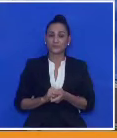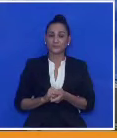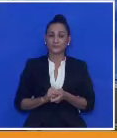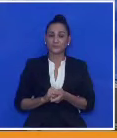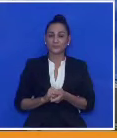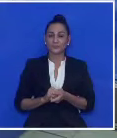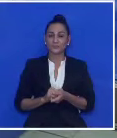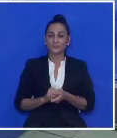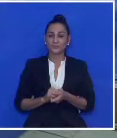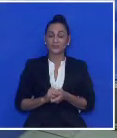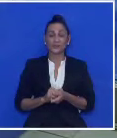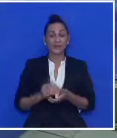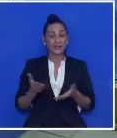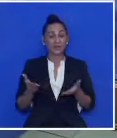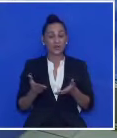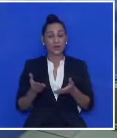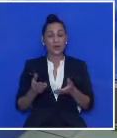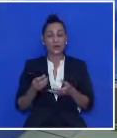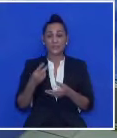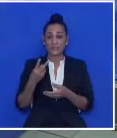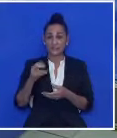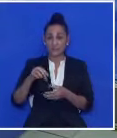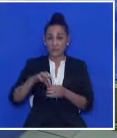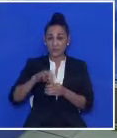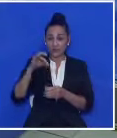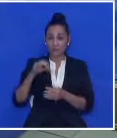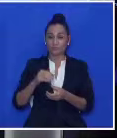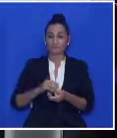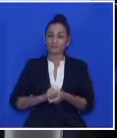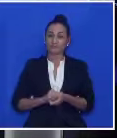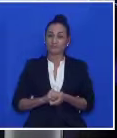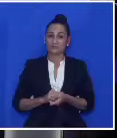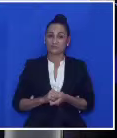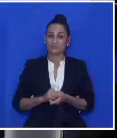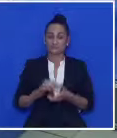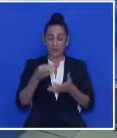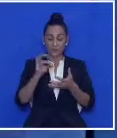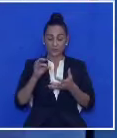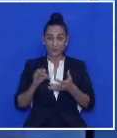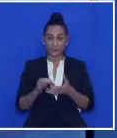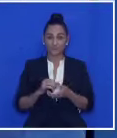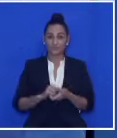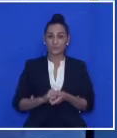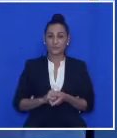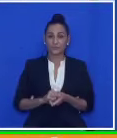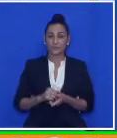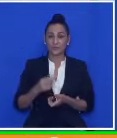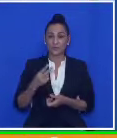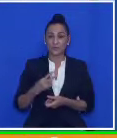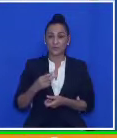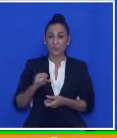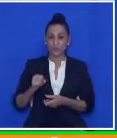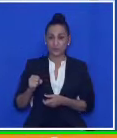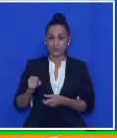2.169 da Lotomania. Então, as 20 dezenas sorteadas foram, confira,